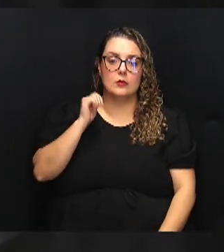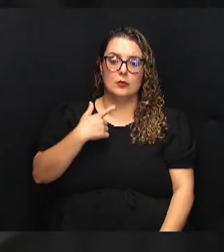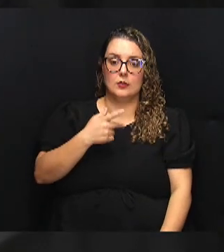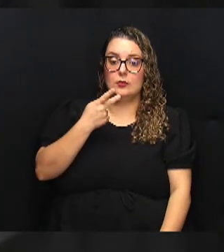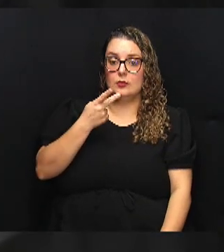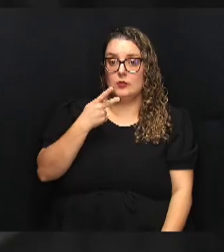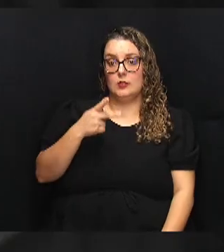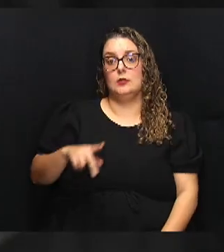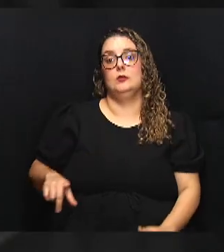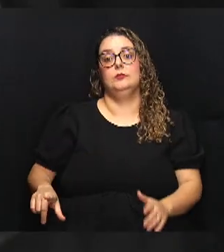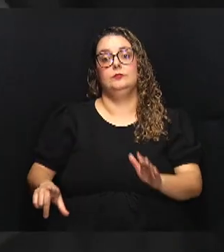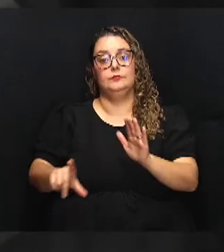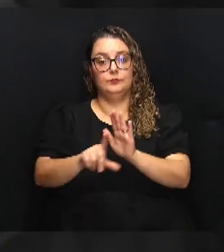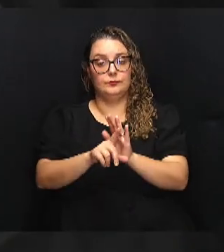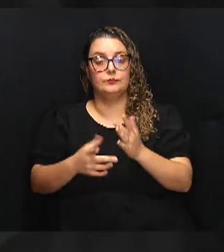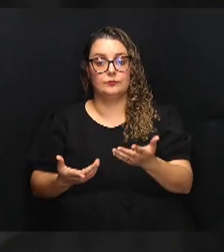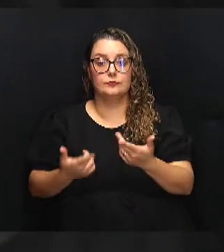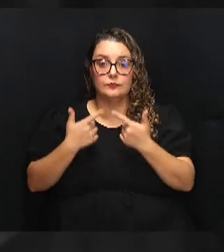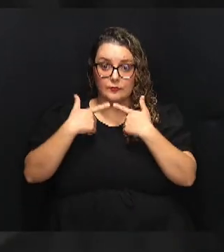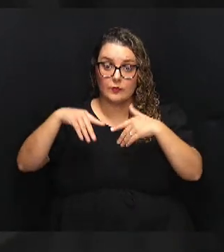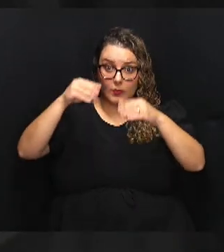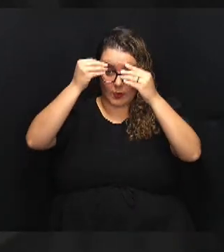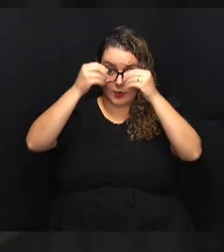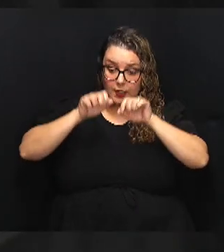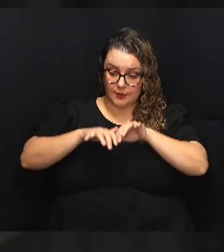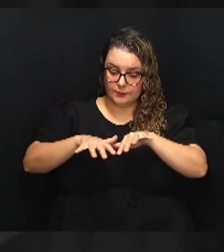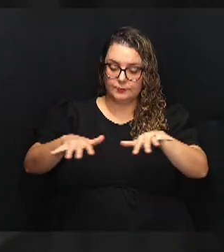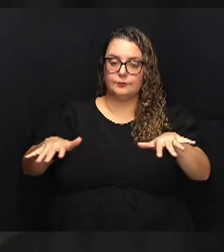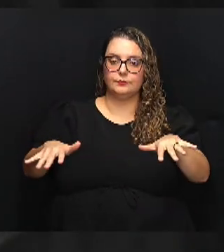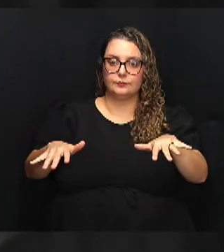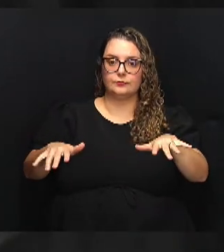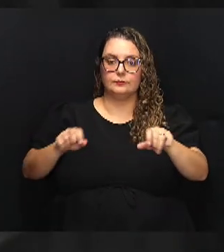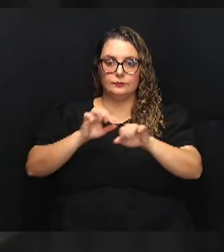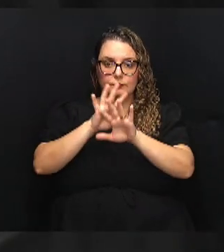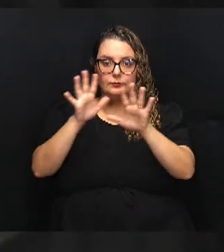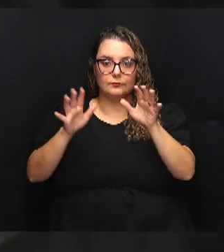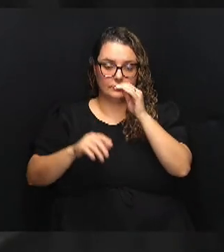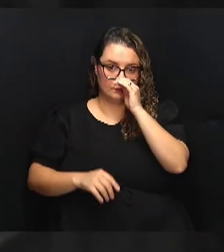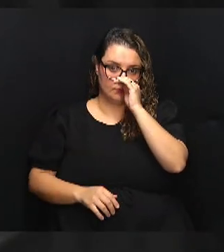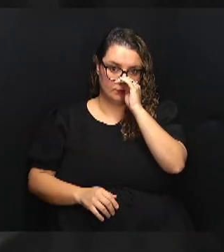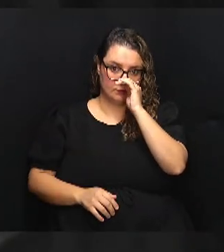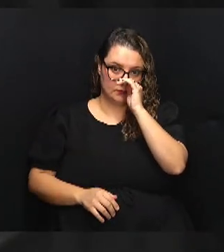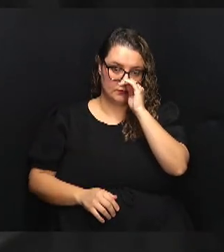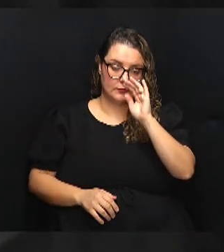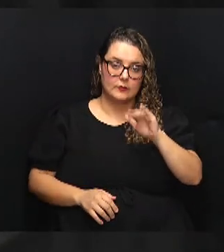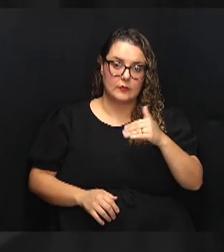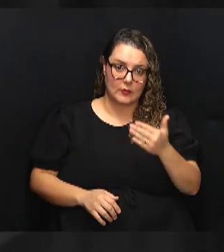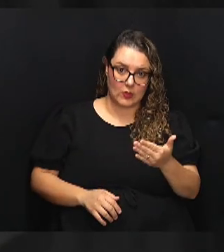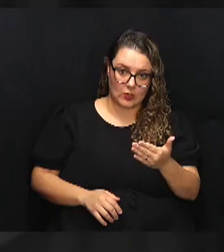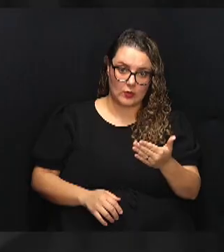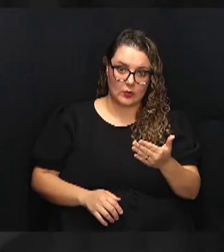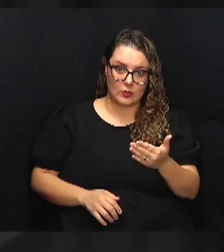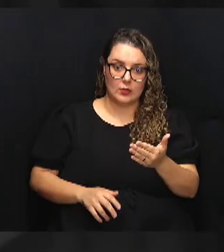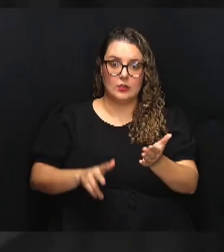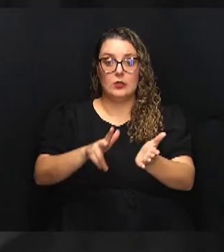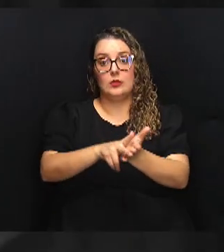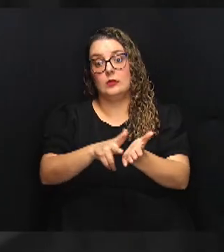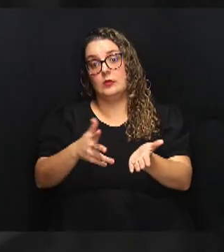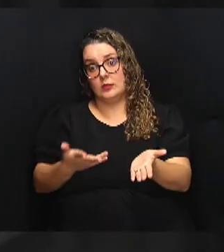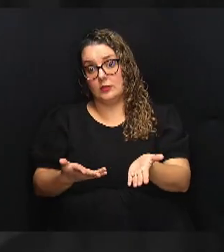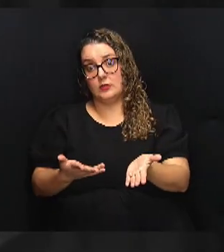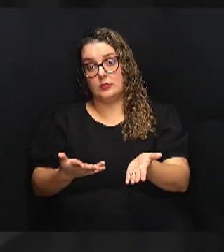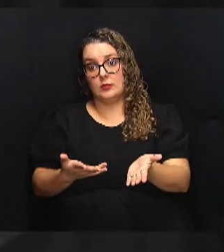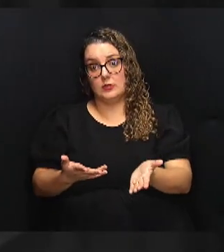na legislação uma linguagem mais ampla, e aqui deixa claro, para que quando for ser regulamentada, né, ela for